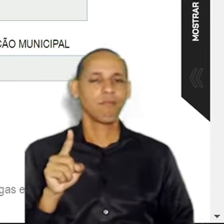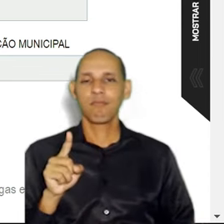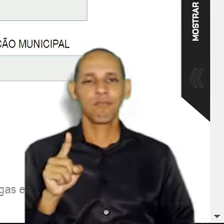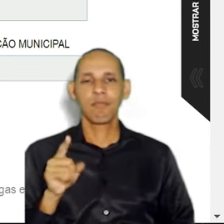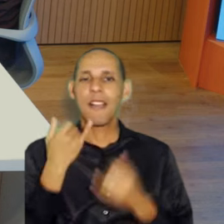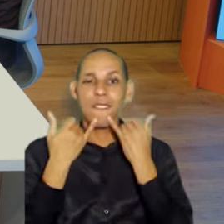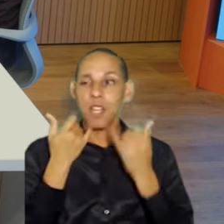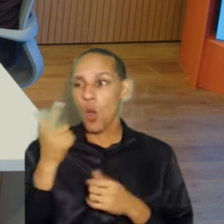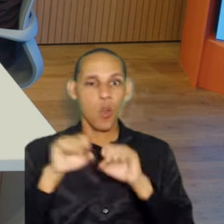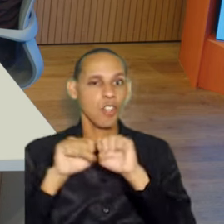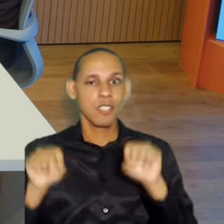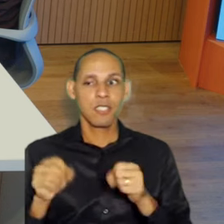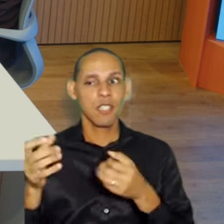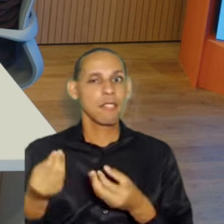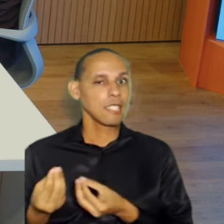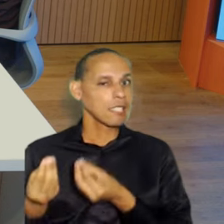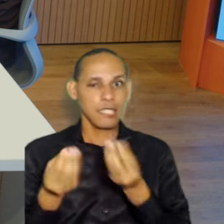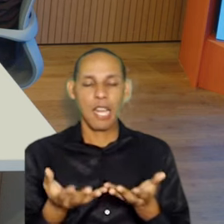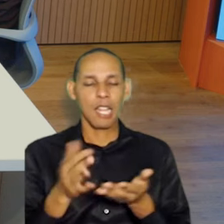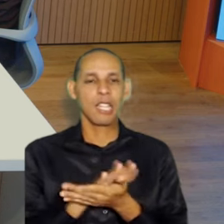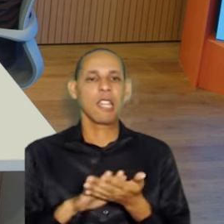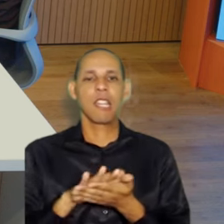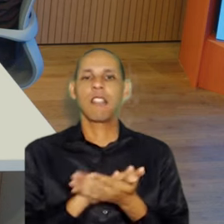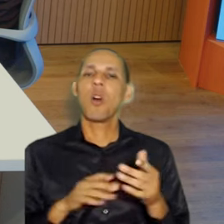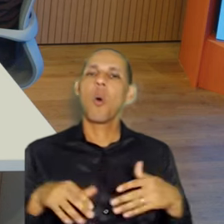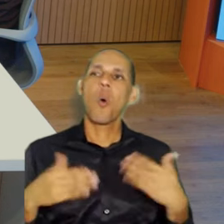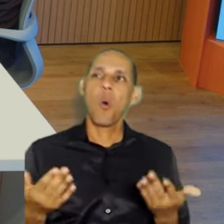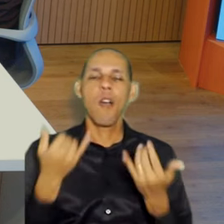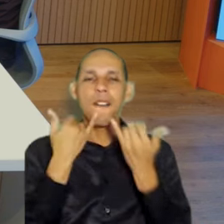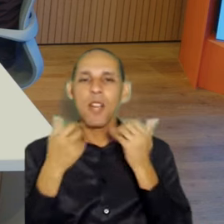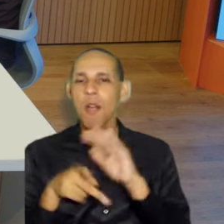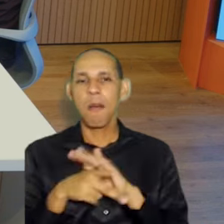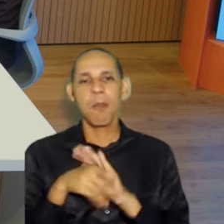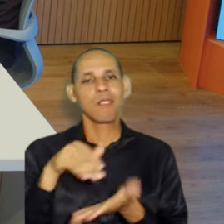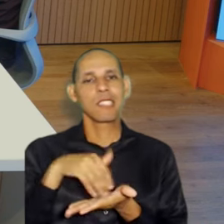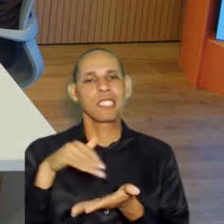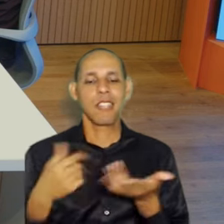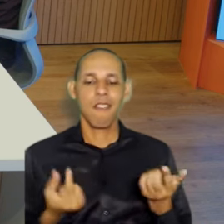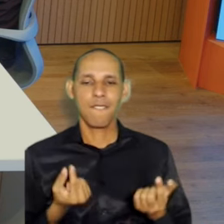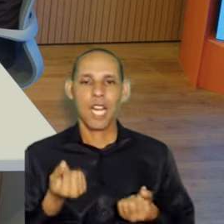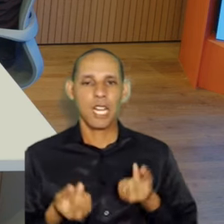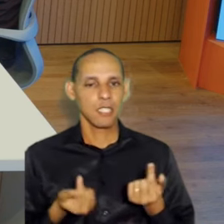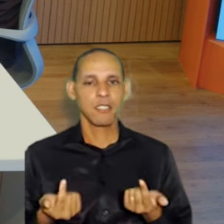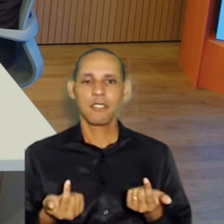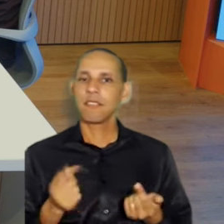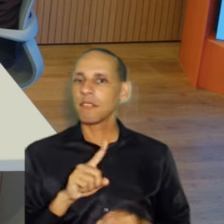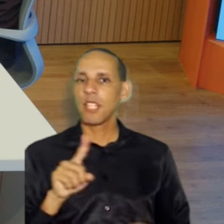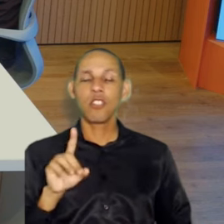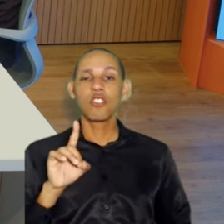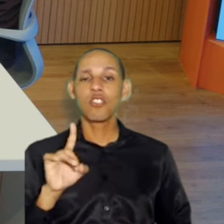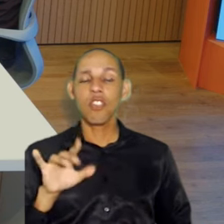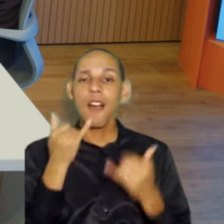informações de outros sistemas ele não traz informação da secretaria da fazenda né E você só consegue ter